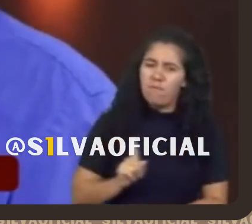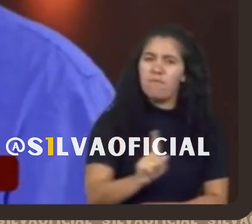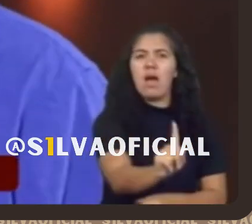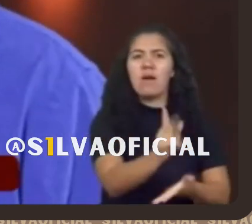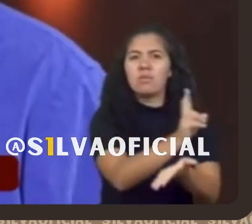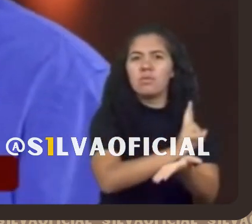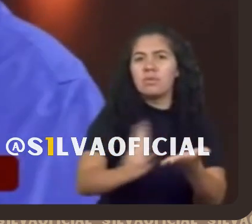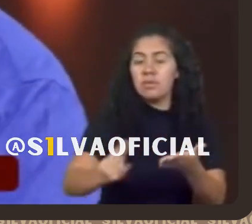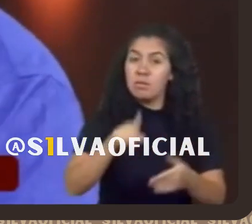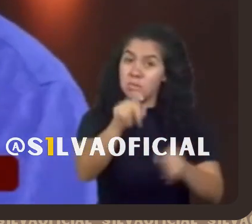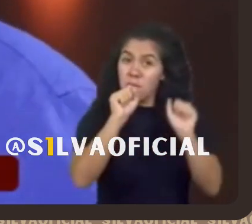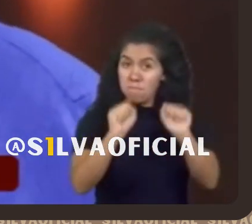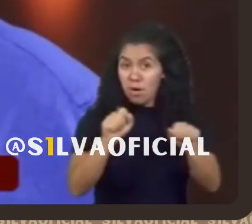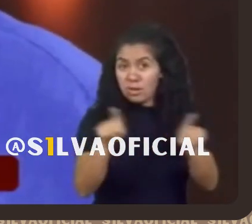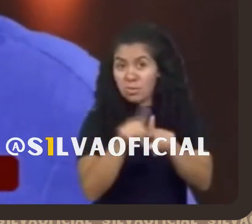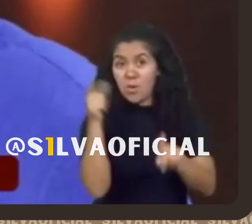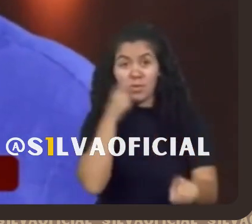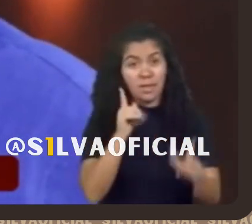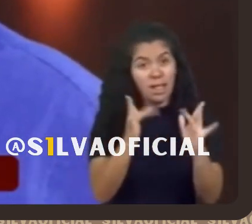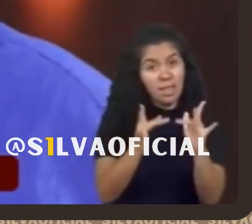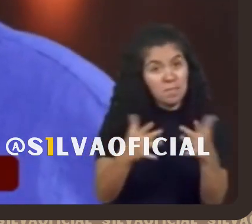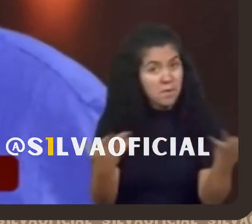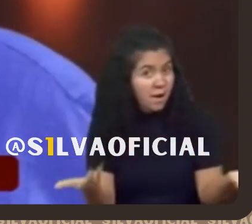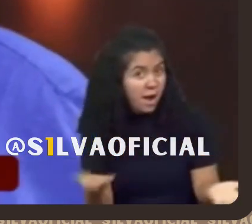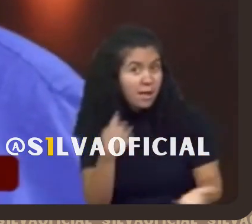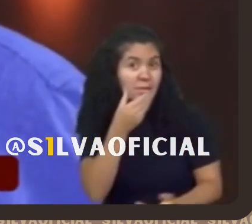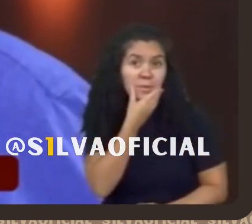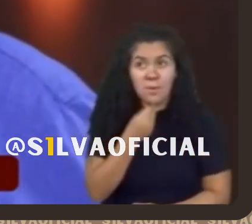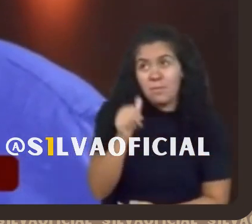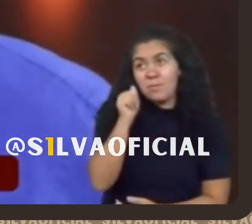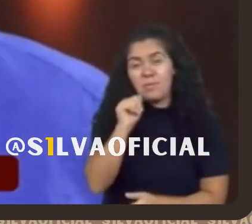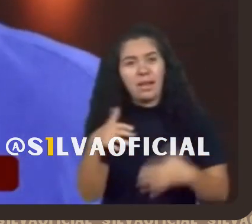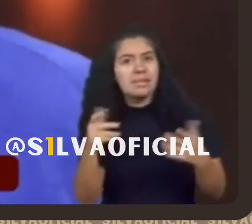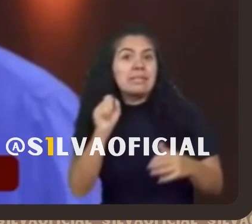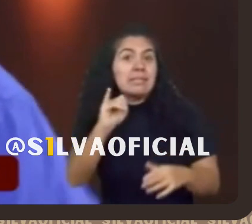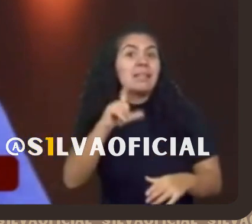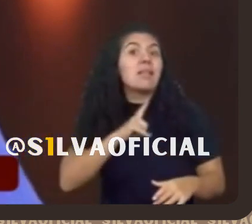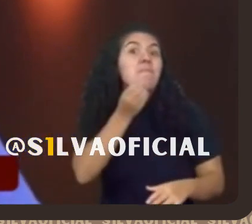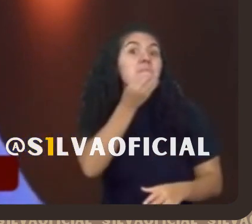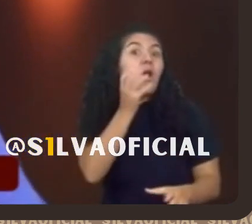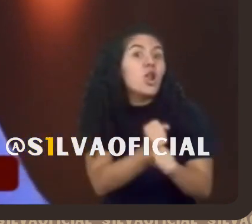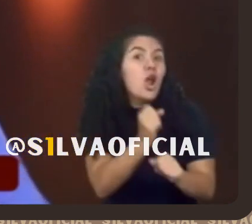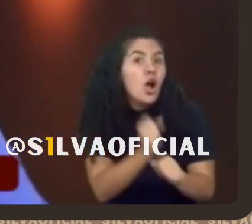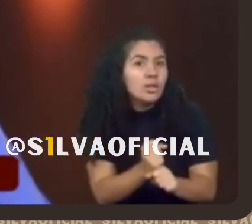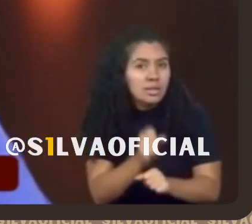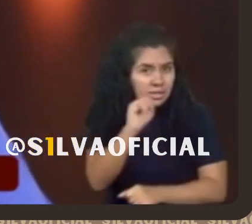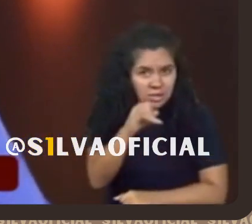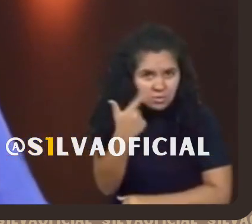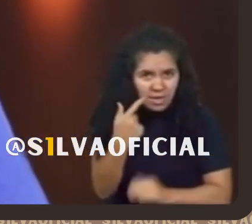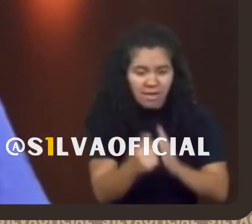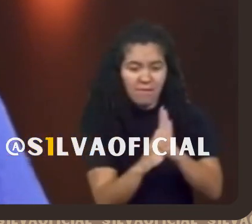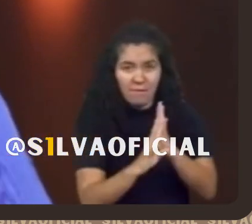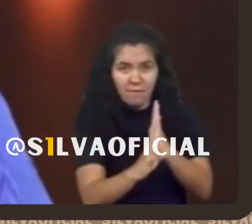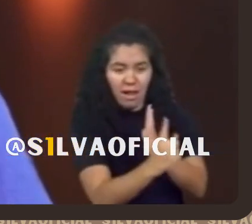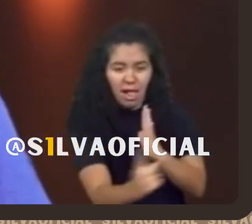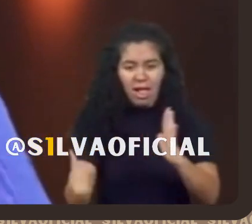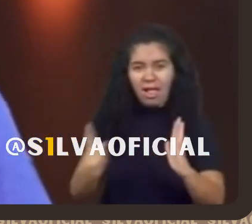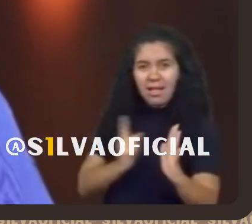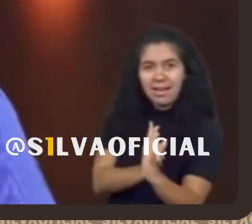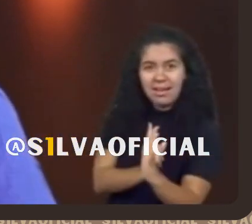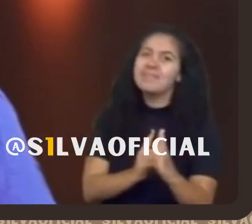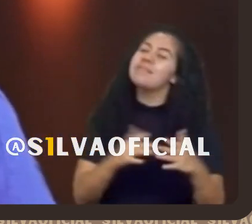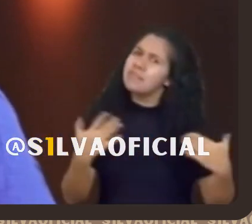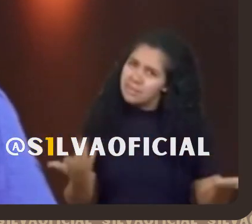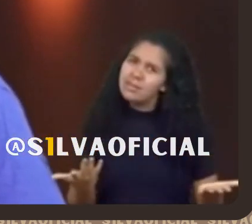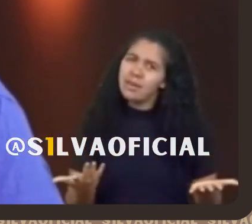namorada ou a mulher pode até arrumar um namorado Se tiver boas notas se não tiver cara você vai ficar no fim da fila Então trata de quitar sua dívida